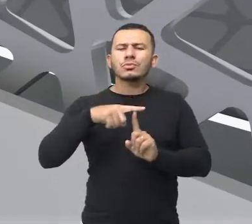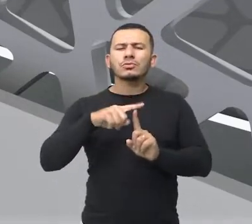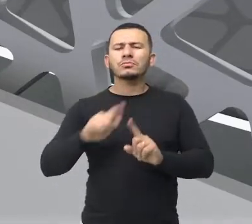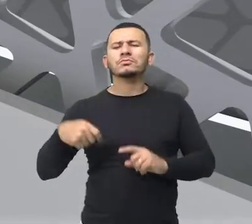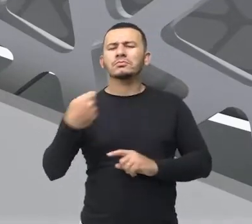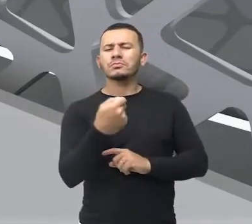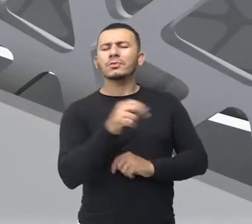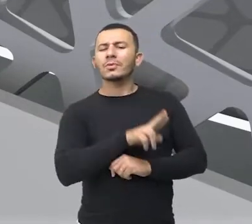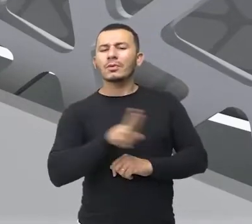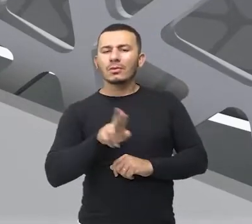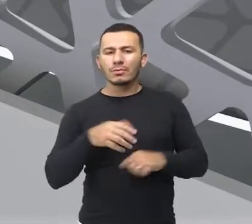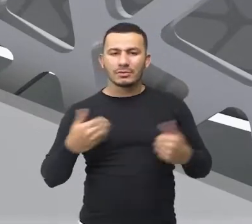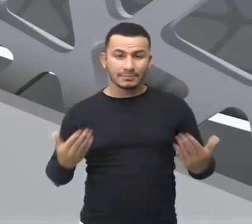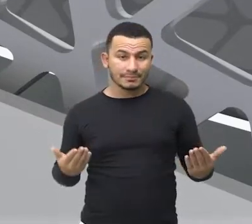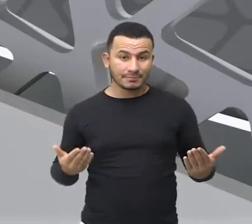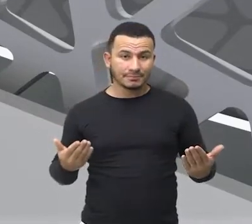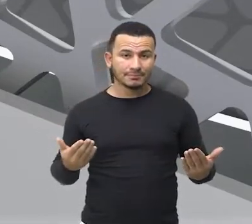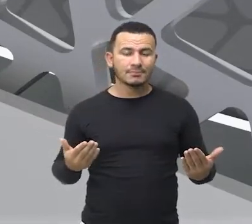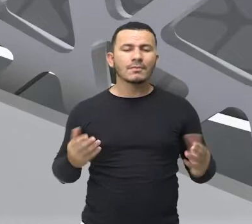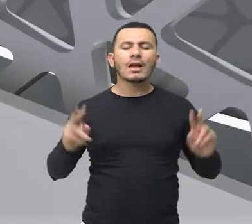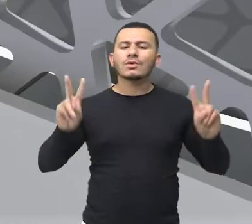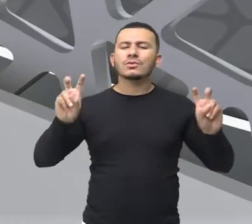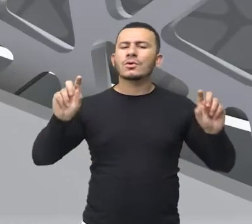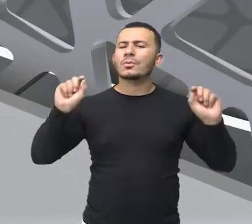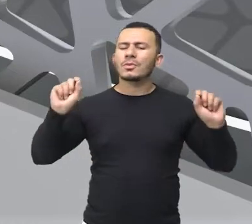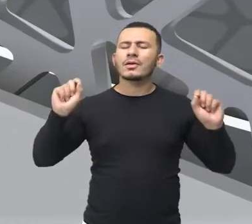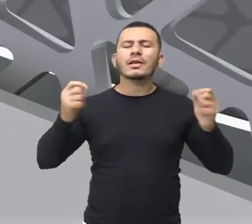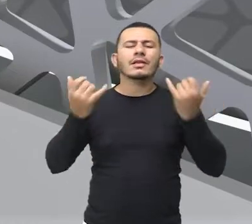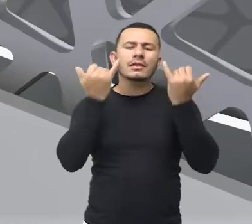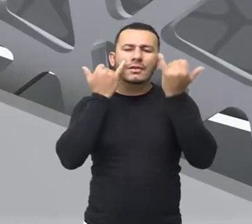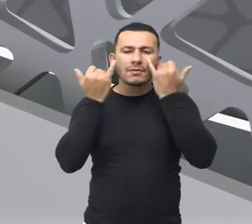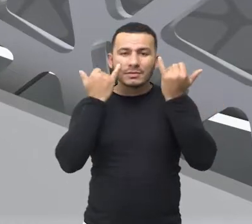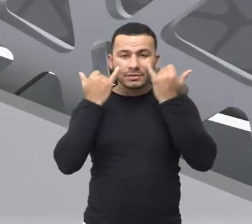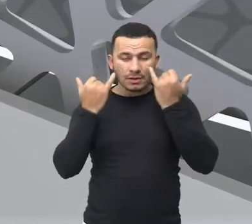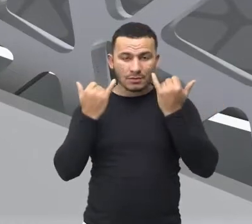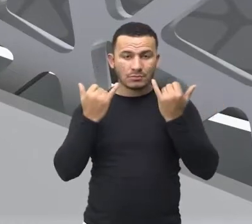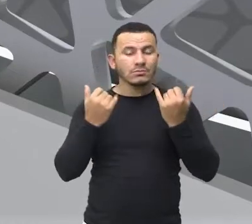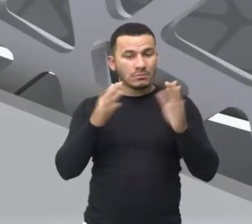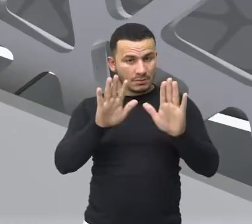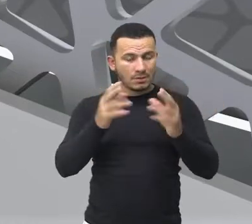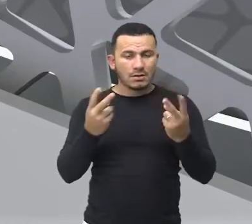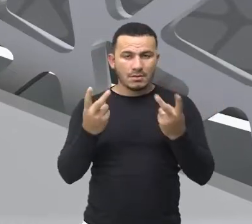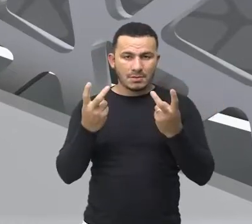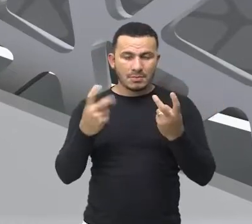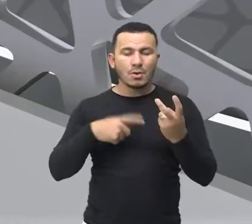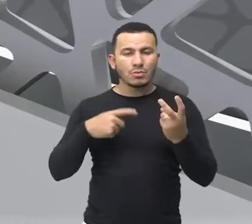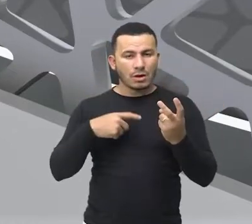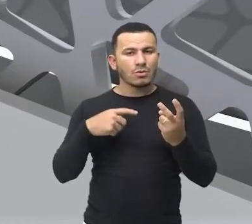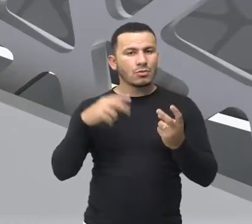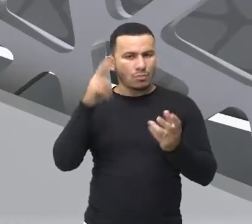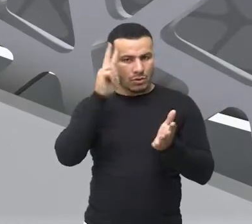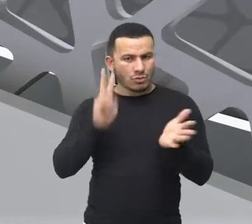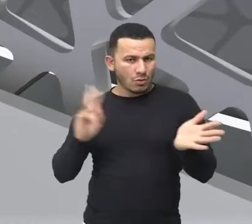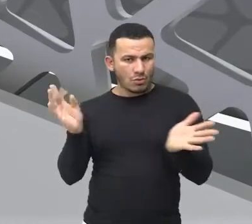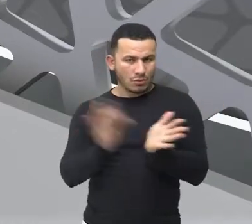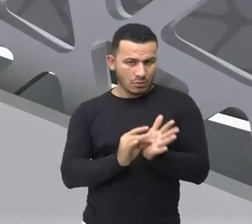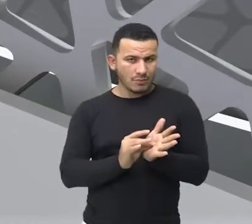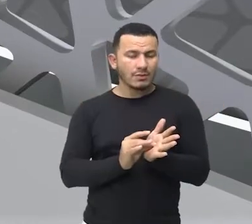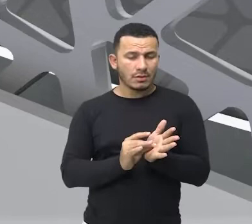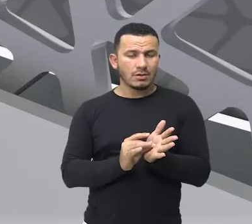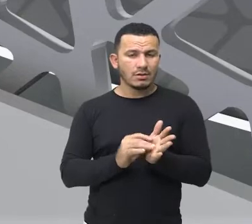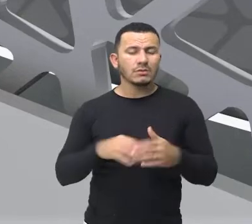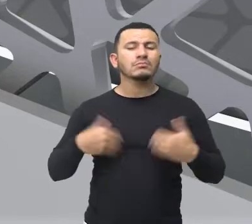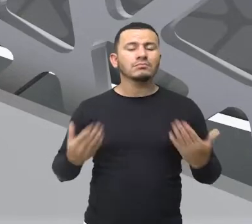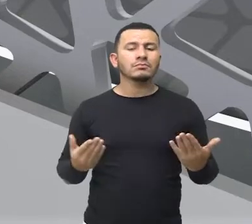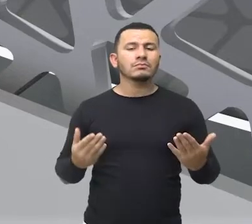ler? Qual é esse texto? O que ele traz para a gente? Perceba que ele traz para a gente um fato, certo? E qual